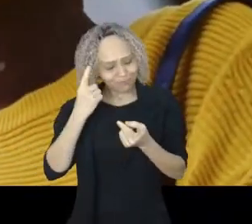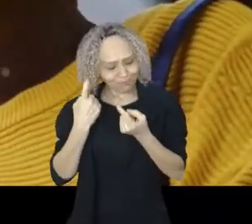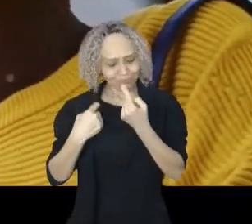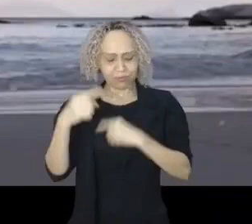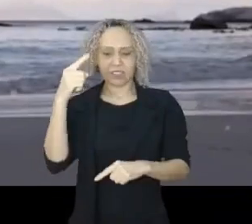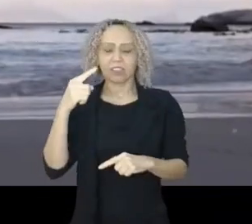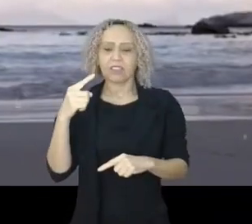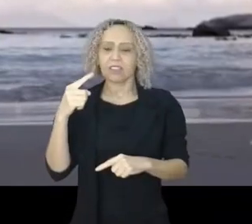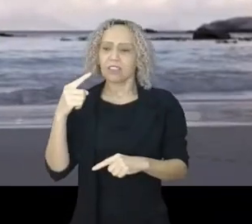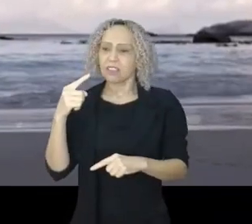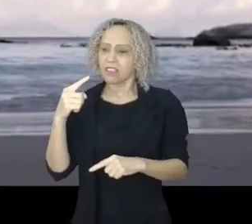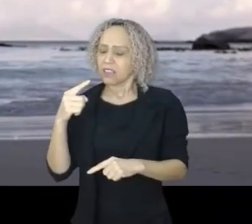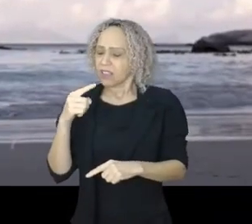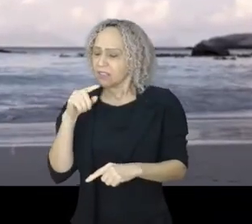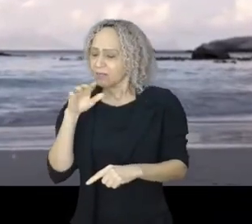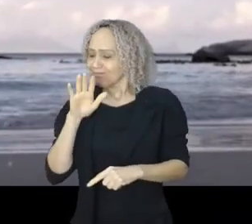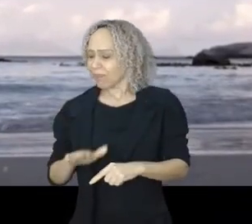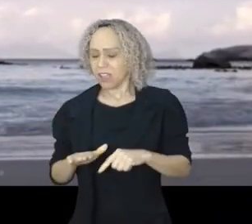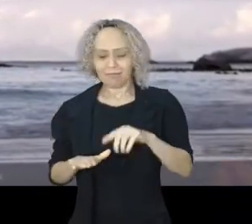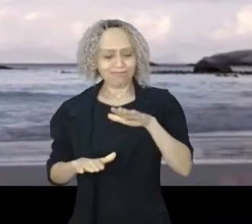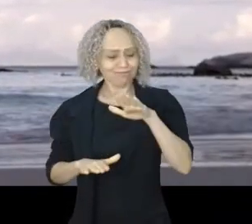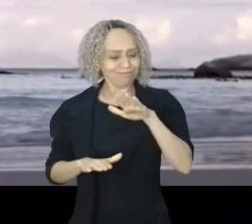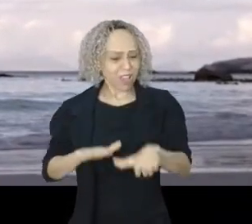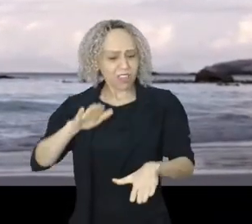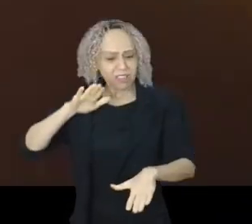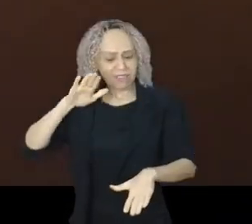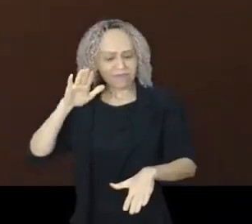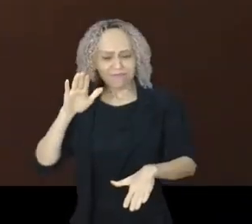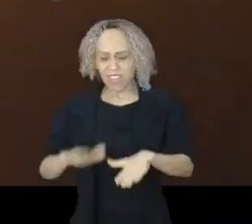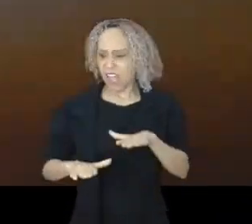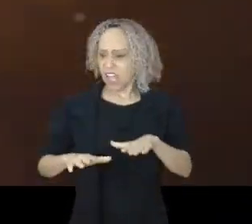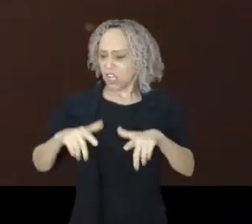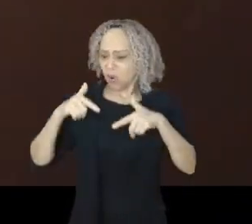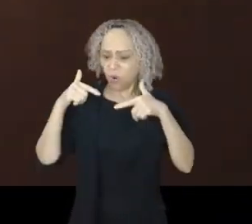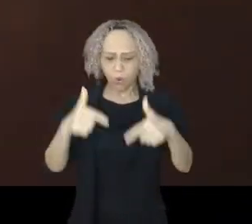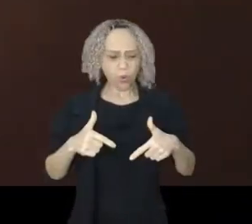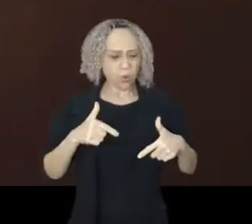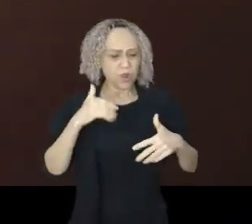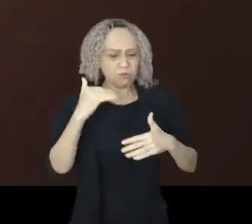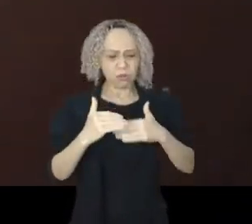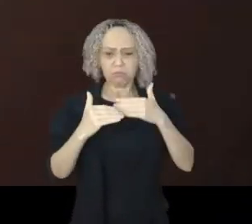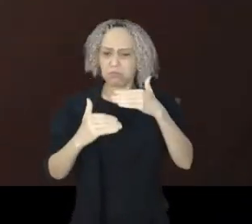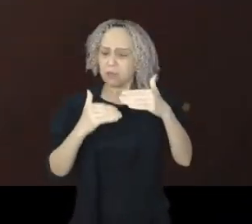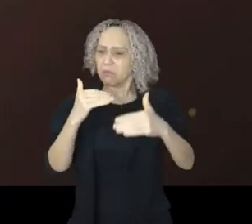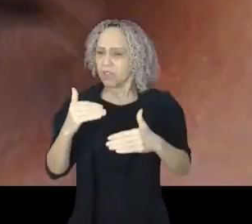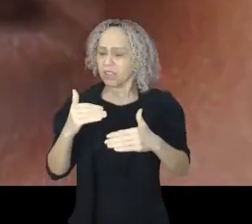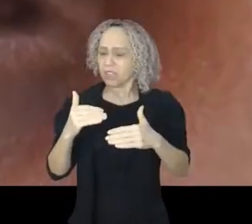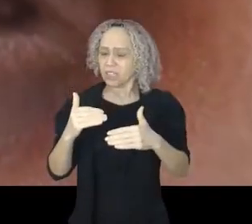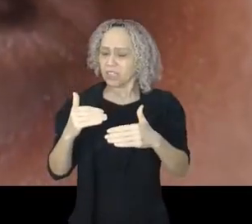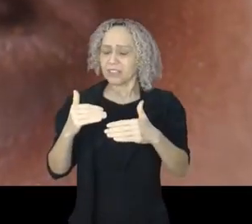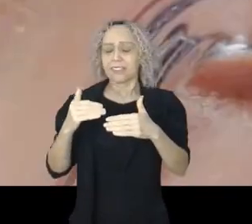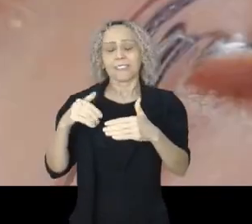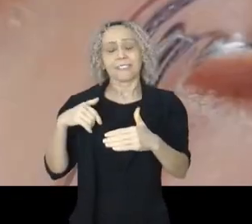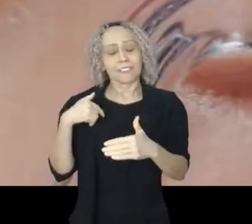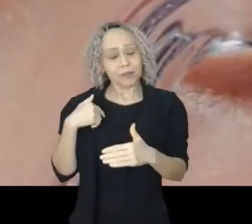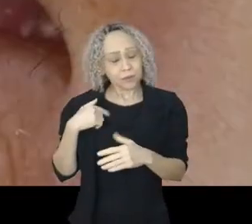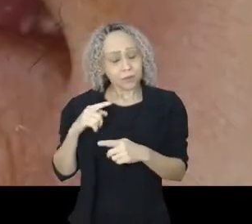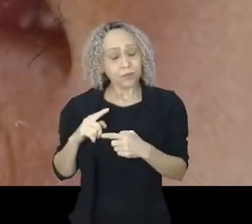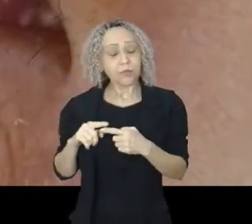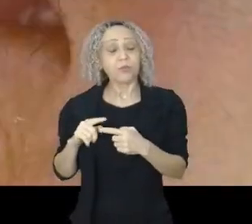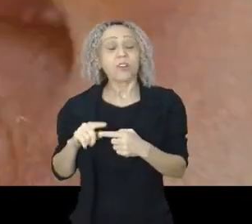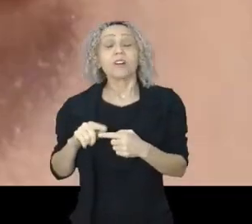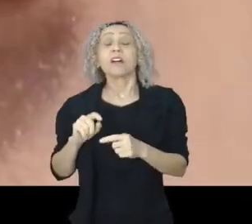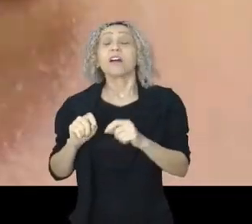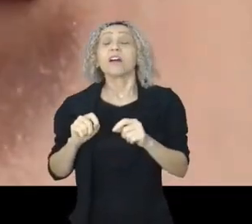força e a resistência de todas nós, das que vieram antes e por aquelas que virão. Ser mulher